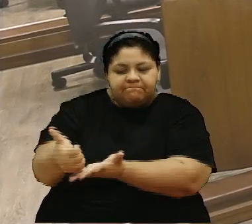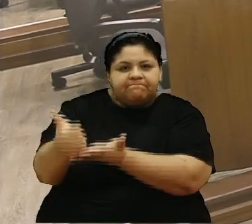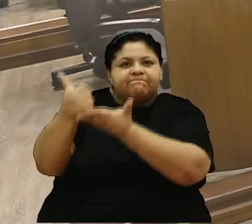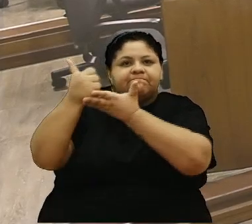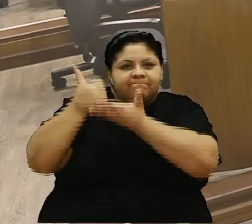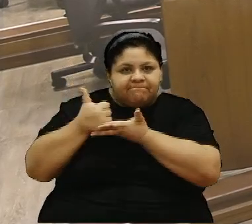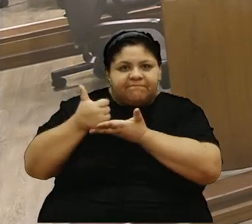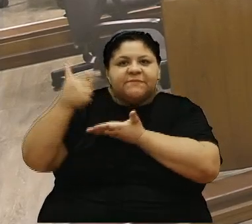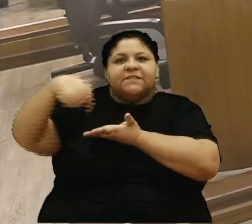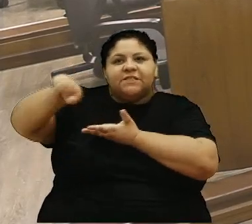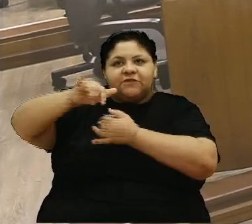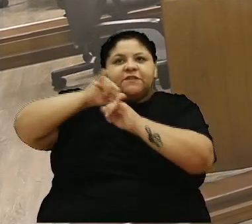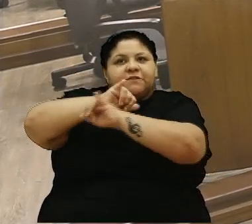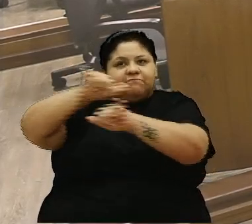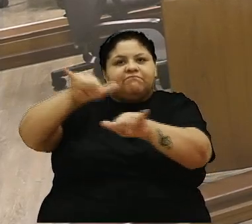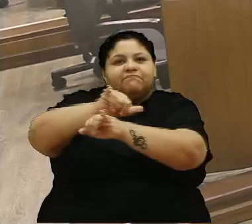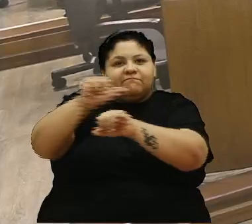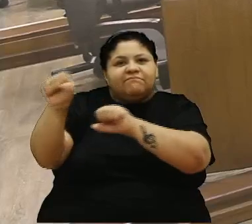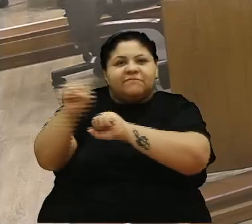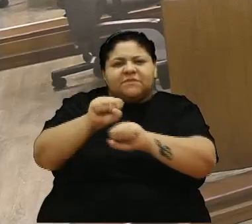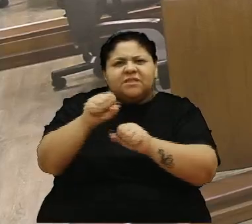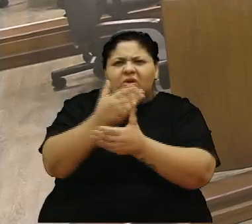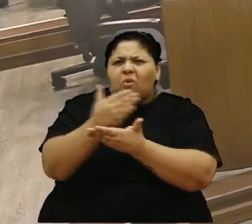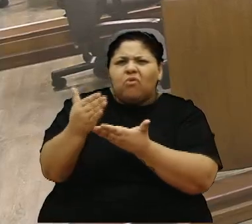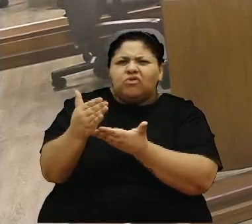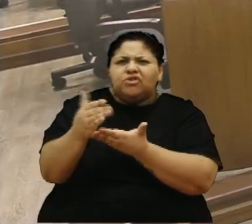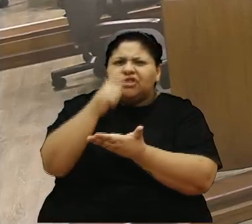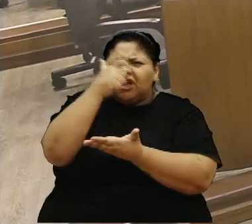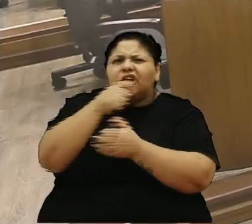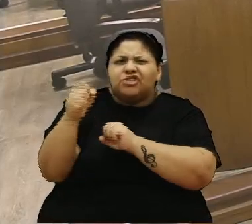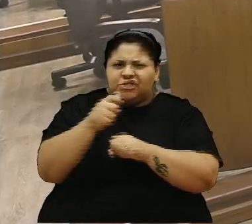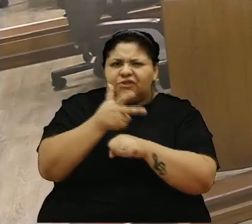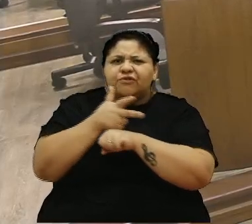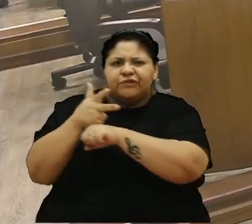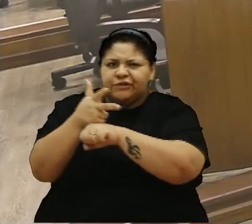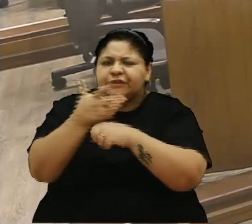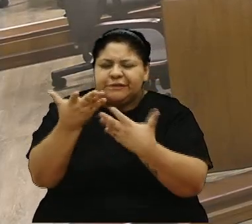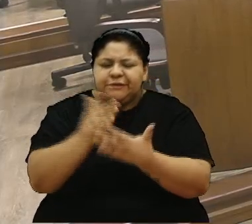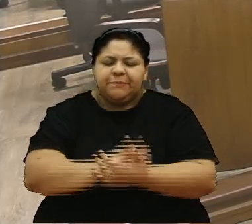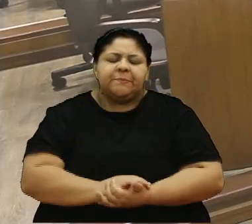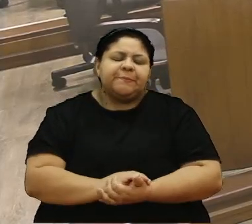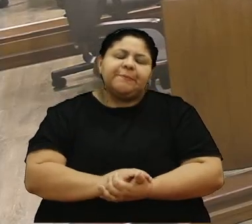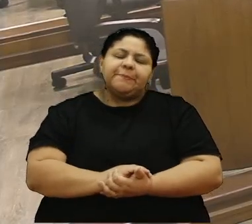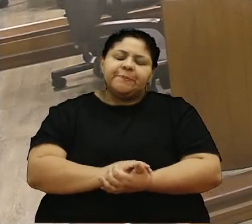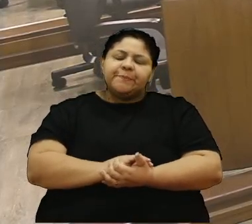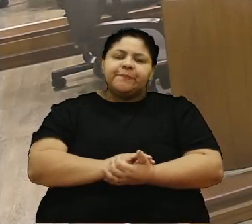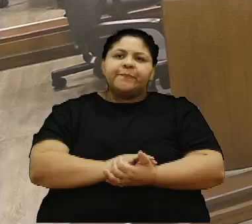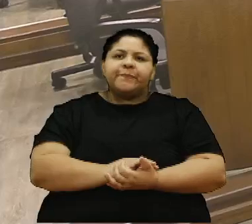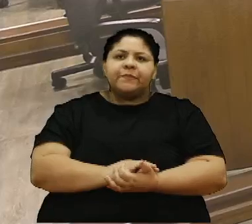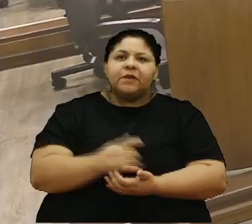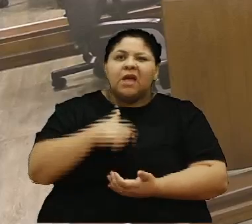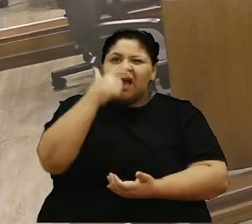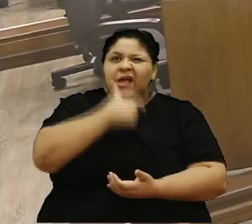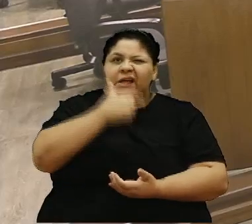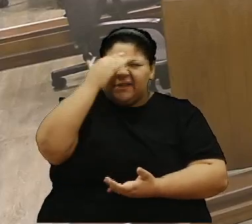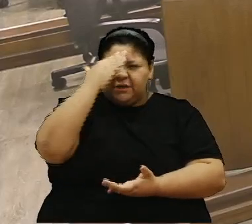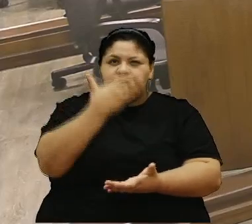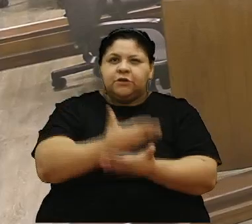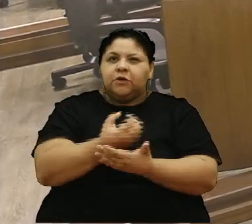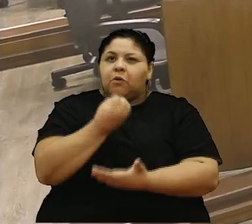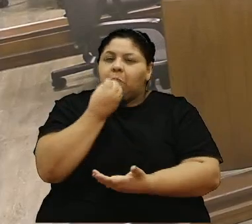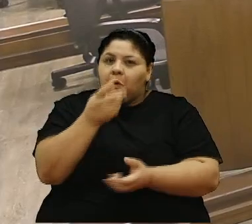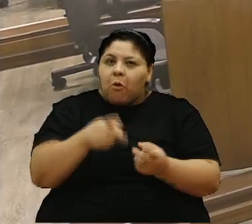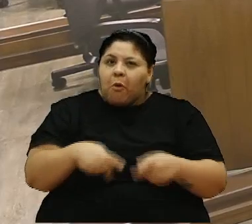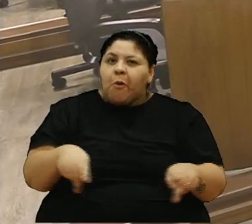vai estar divulgando assim que possível a partir de hoje, acho que talvez tentar fazer um videozinho ali para divulgar. E eu acredito que é bom, a população